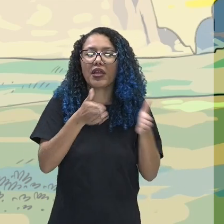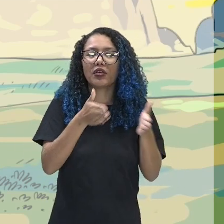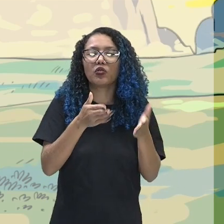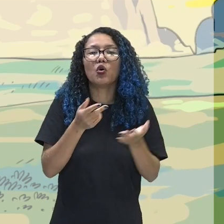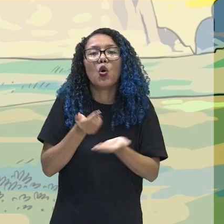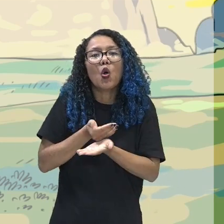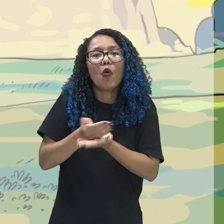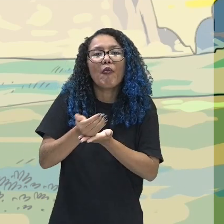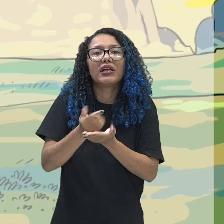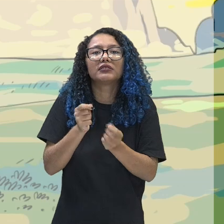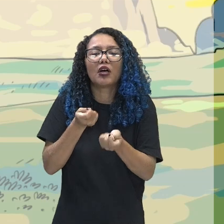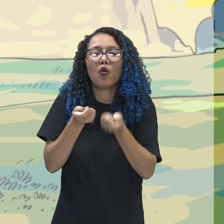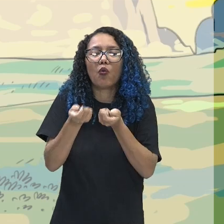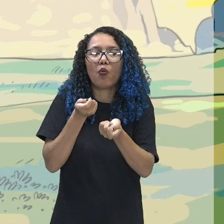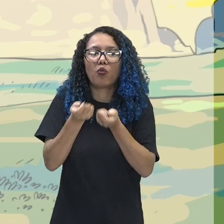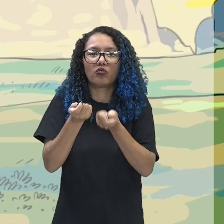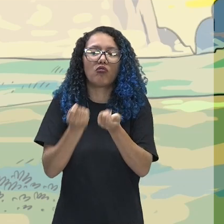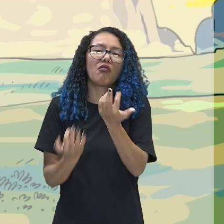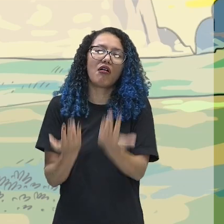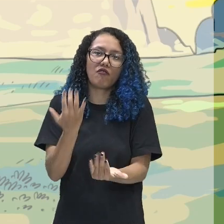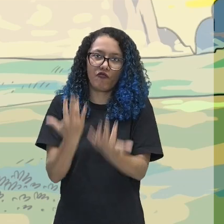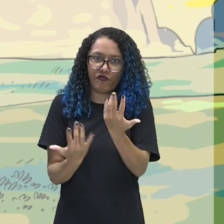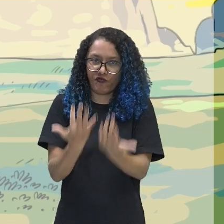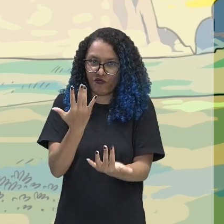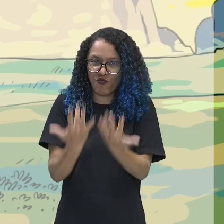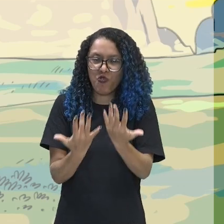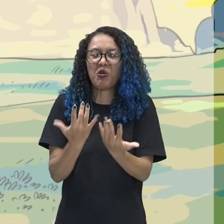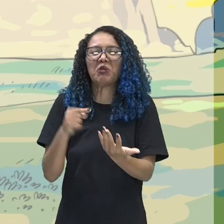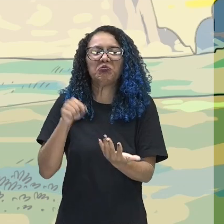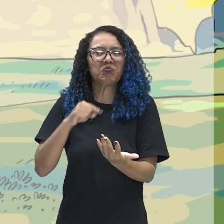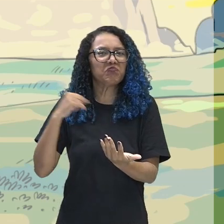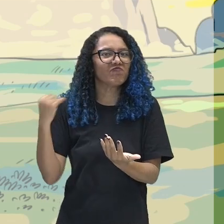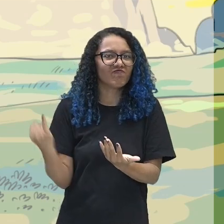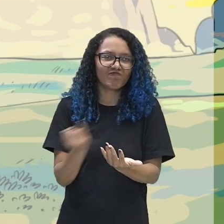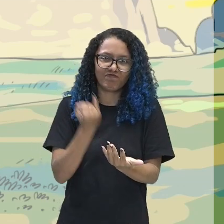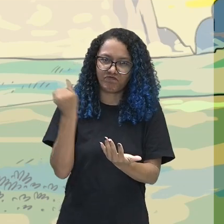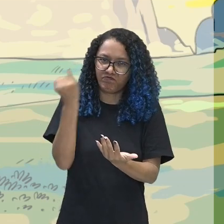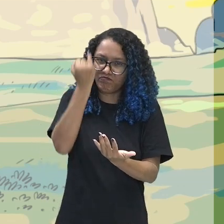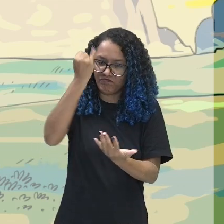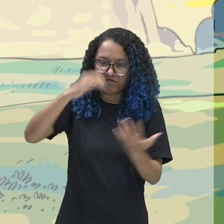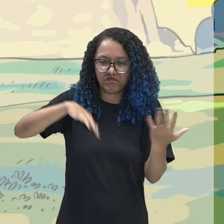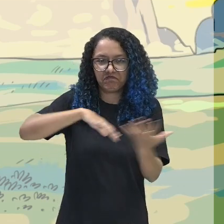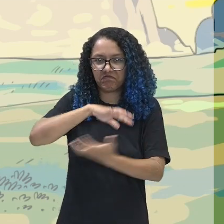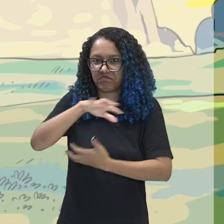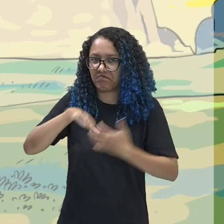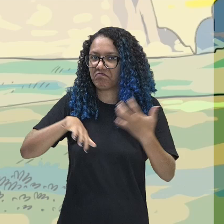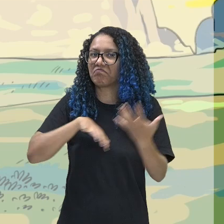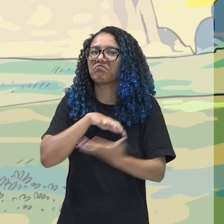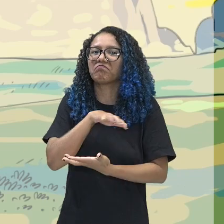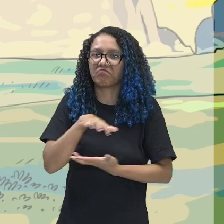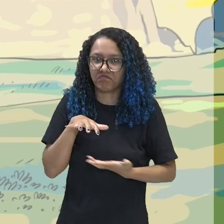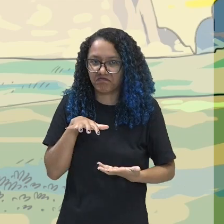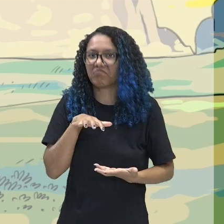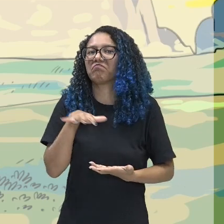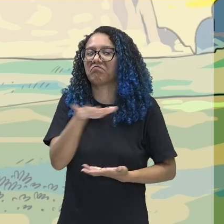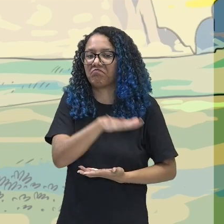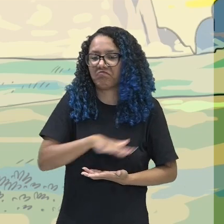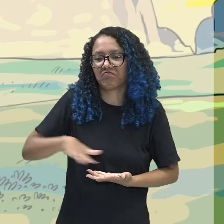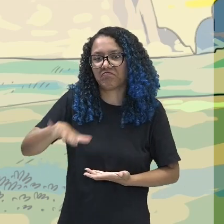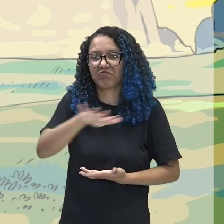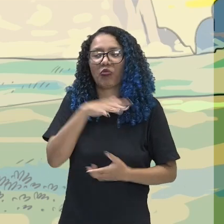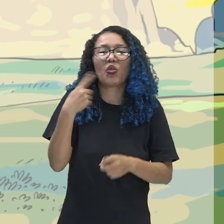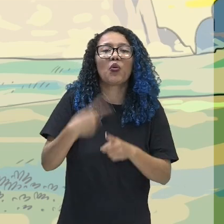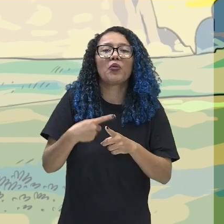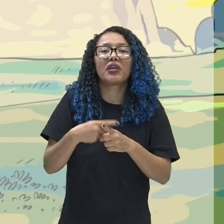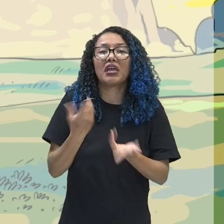dominar o fogo. Galera, isso foi revolucionário. A partir do momento em que o homem começa a